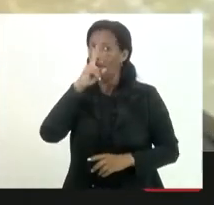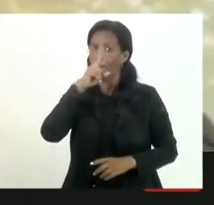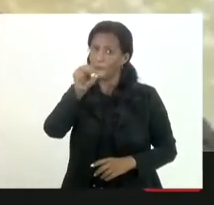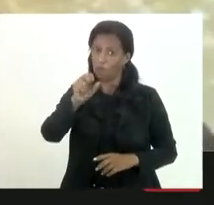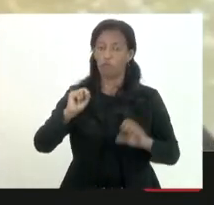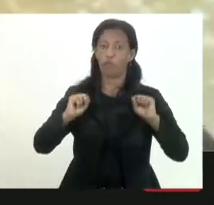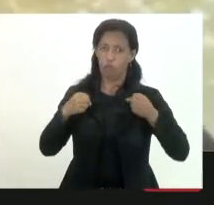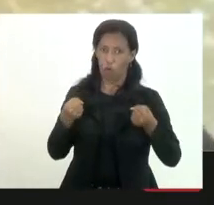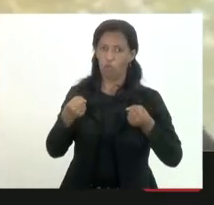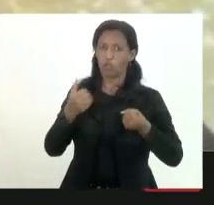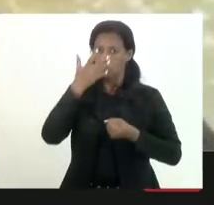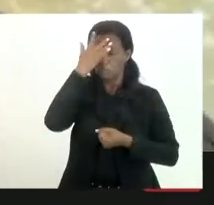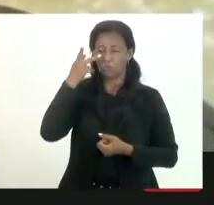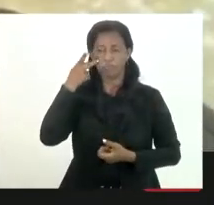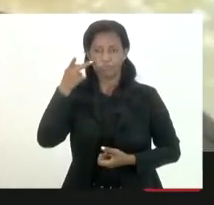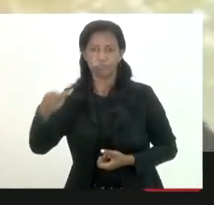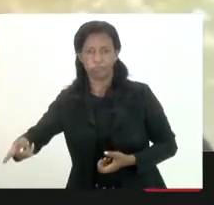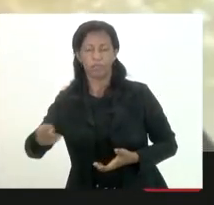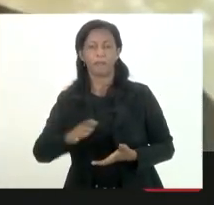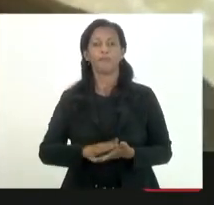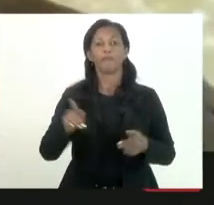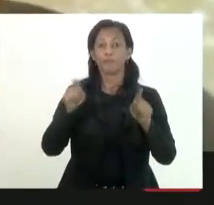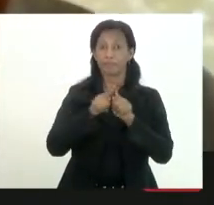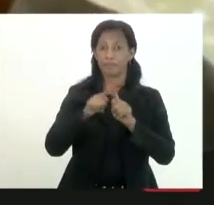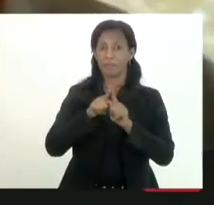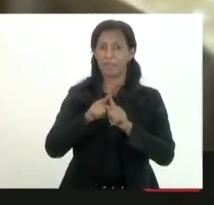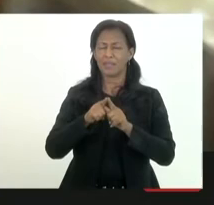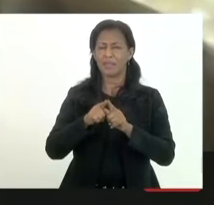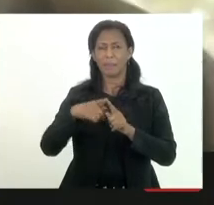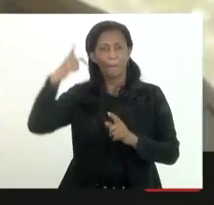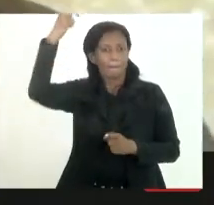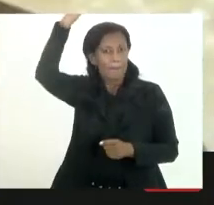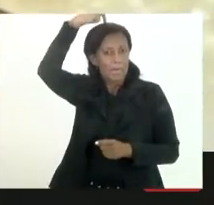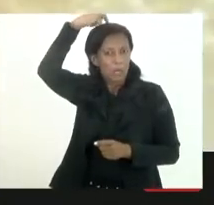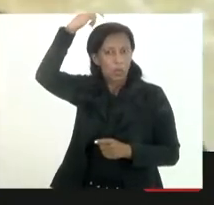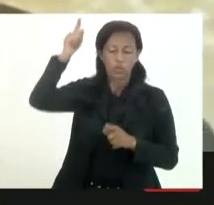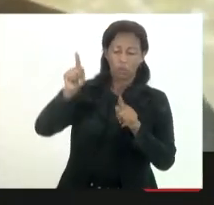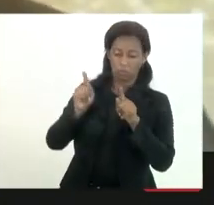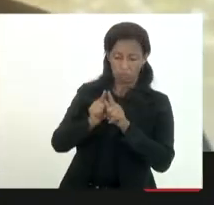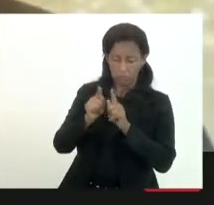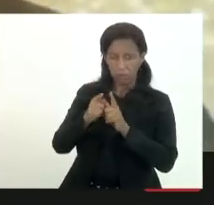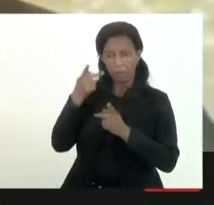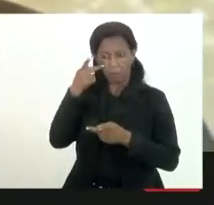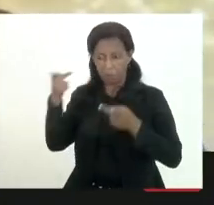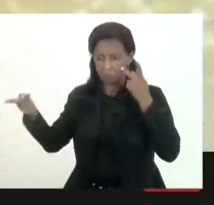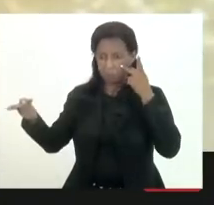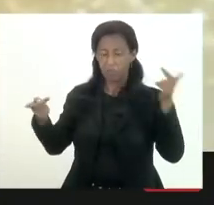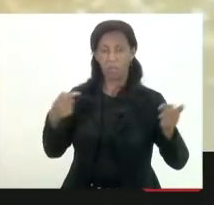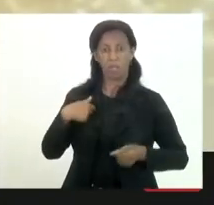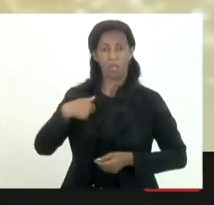que reconhecer, né, Tia Jô? Que os neopentecostais são muito mais organizados nesse sentido. Eu fui